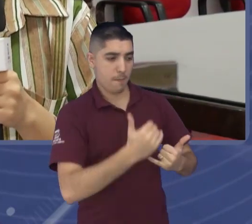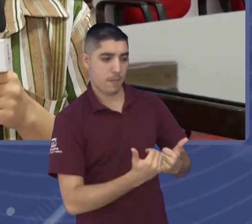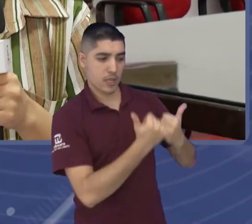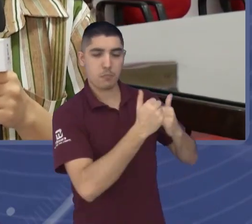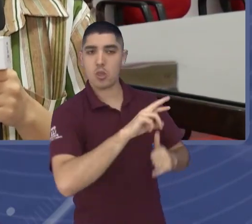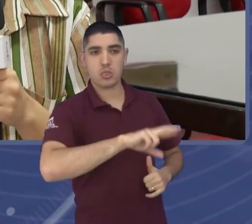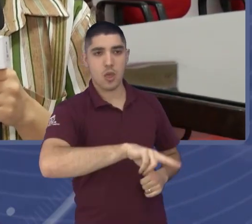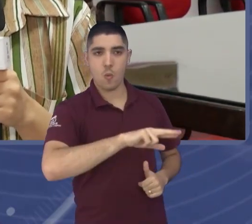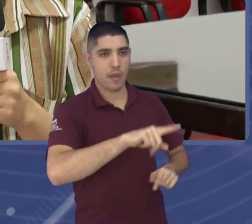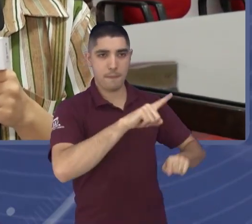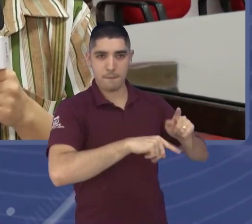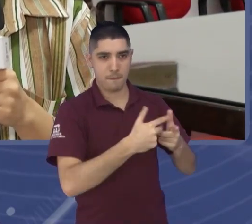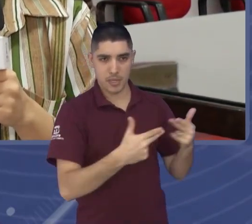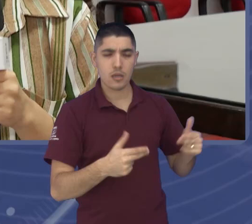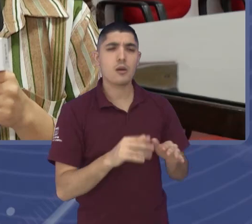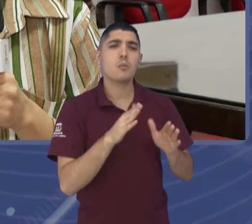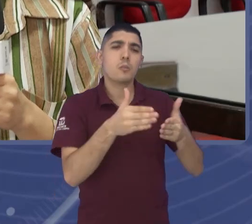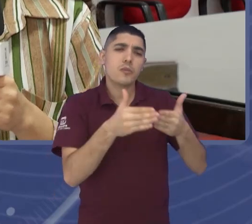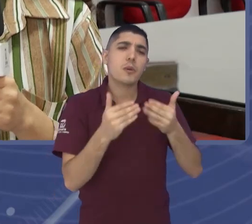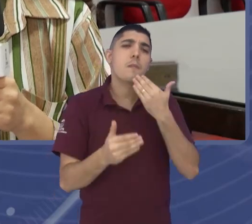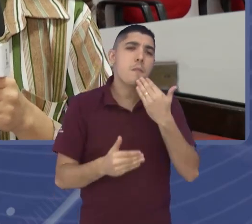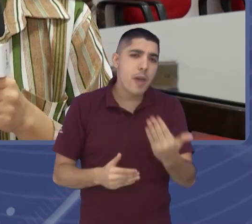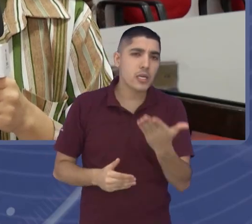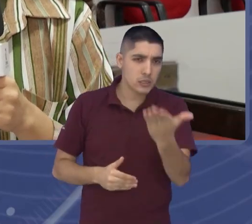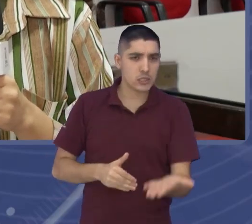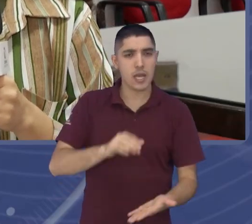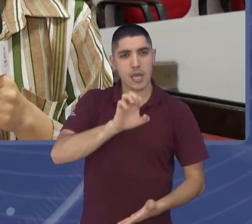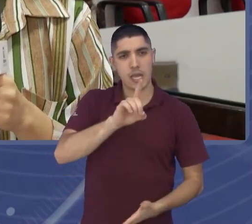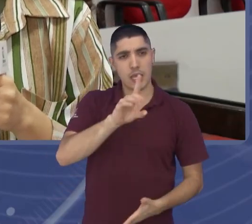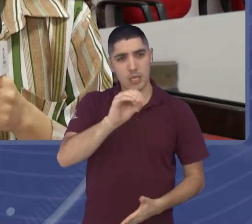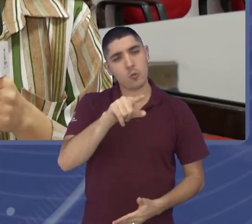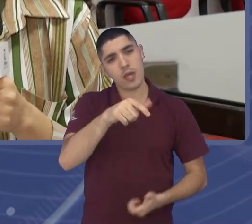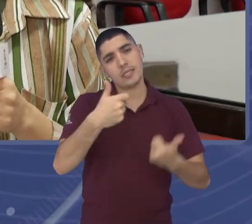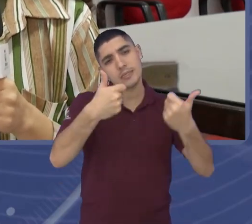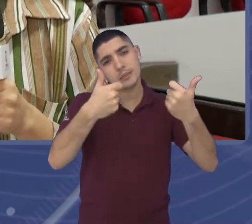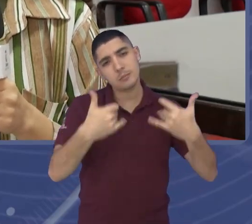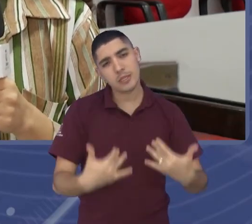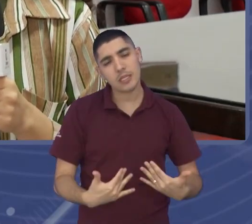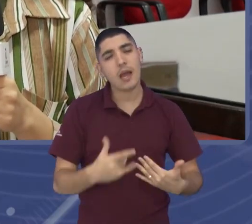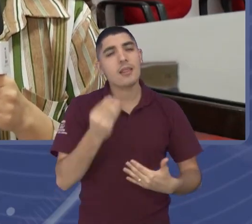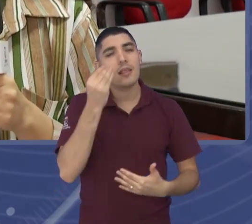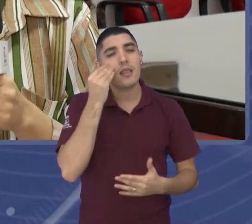para ele, eu gostaria que ele explicasse de fato, de uma forma mais